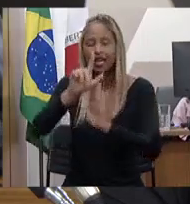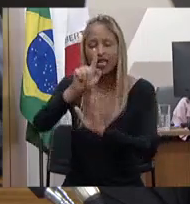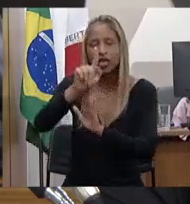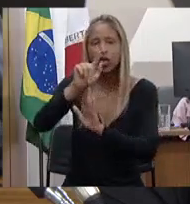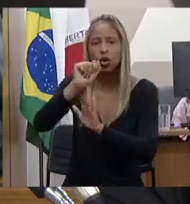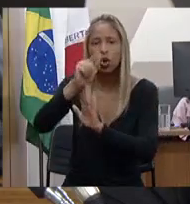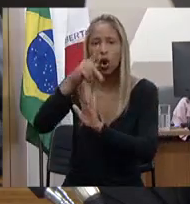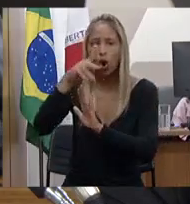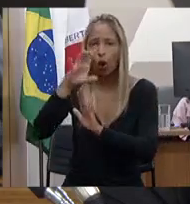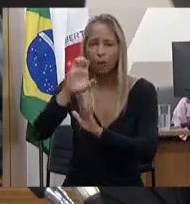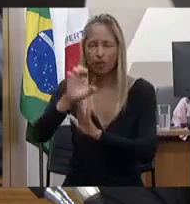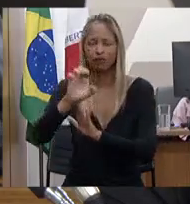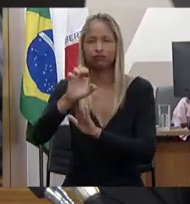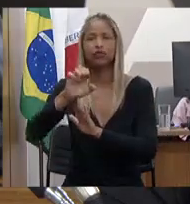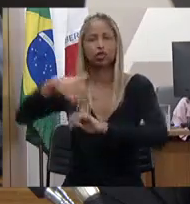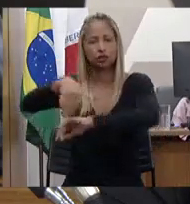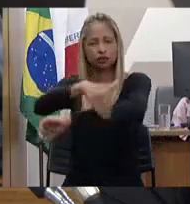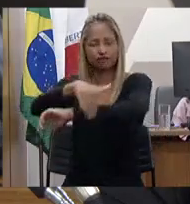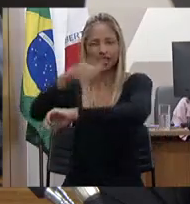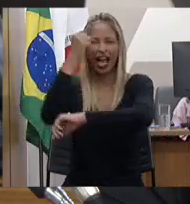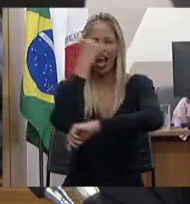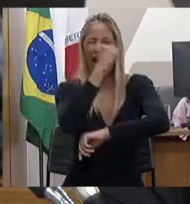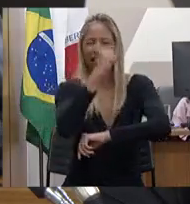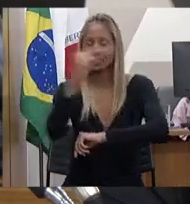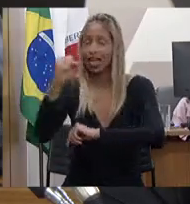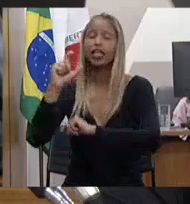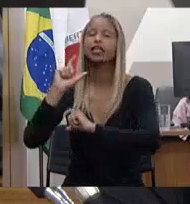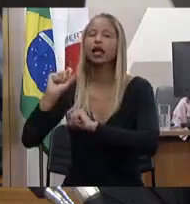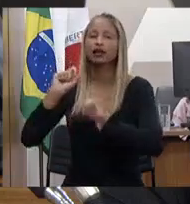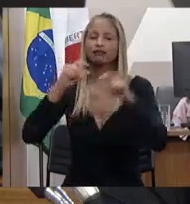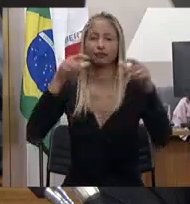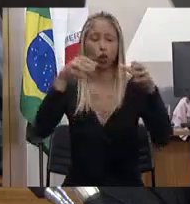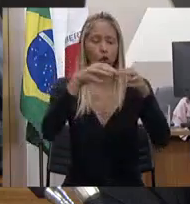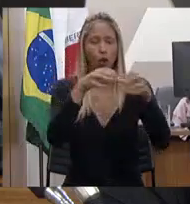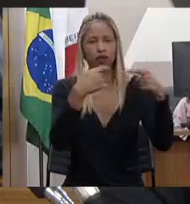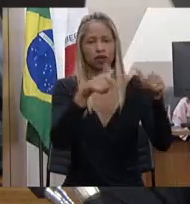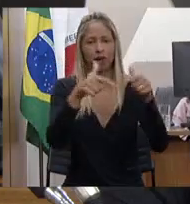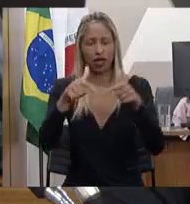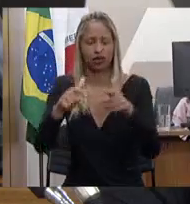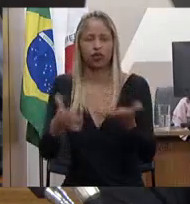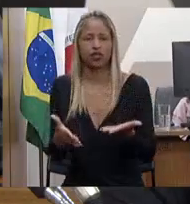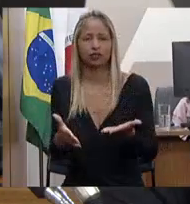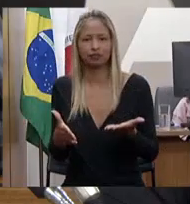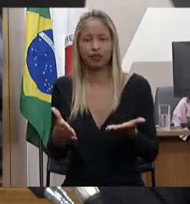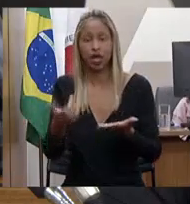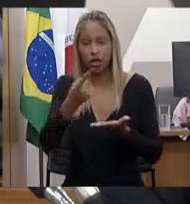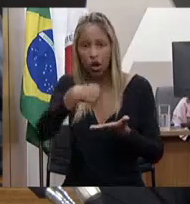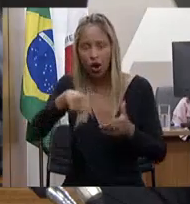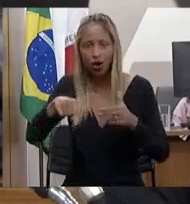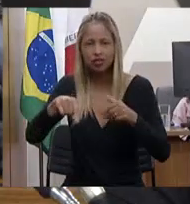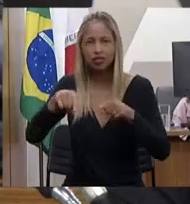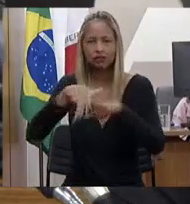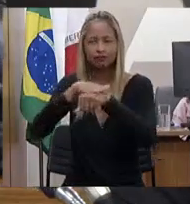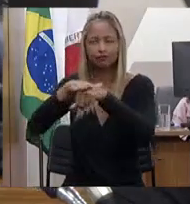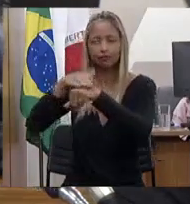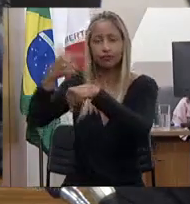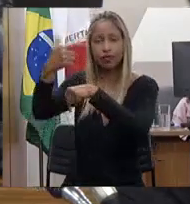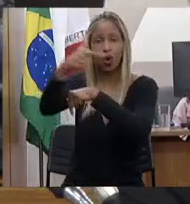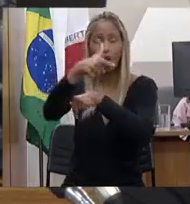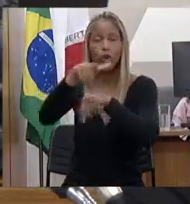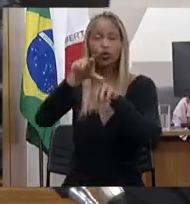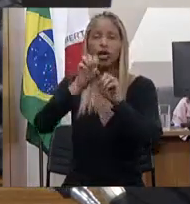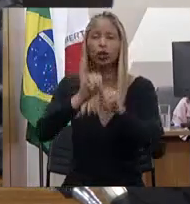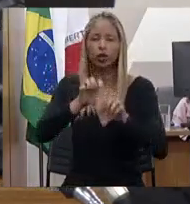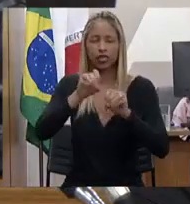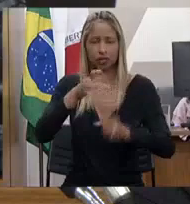tinha endereço quero os ataques a classe trabalhadora nós estaríamos agora discutindo um outro patamar de educação